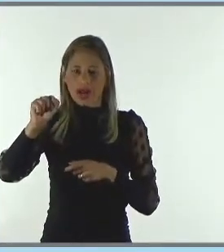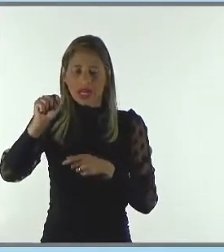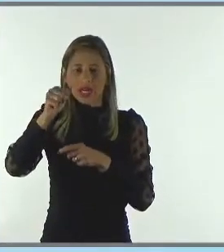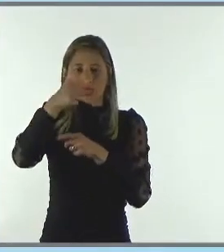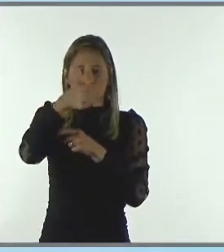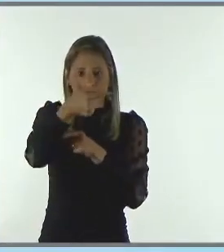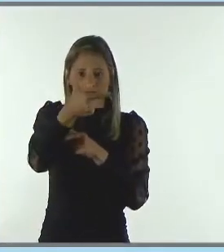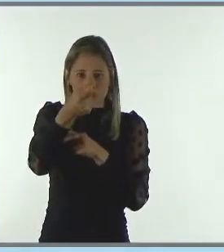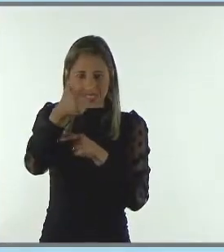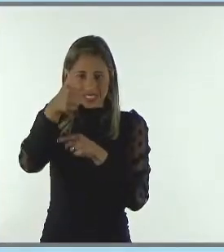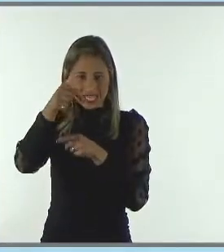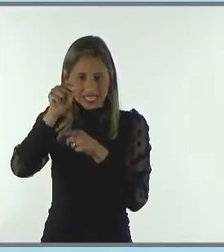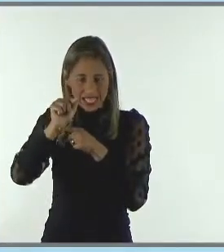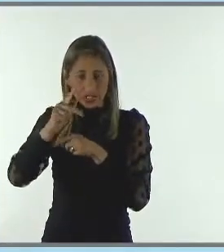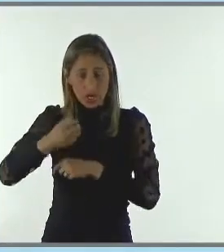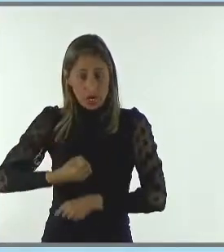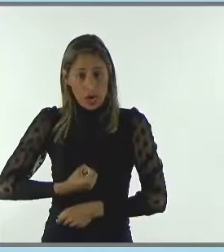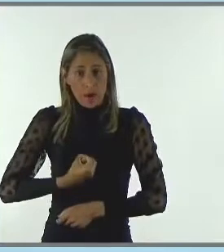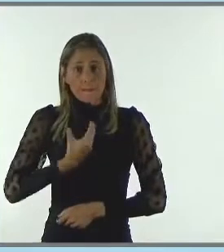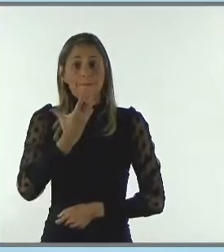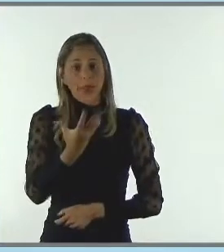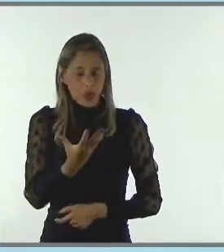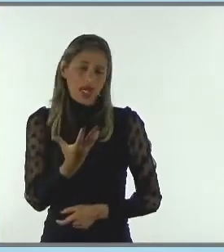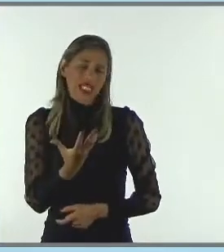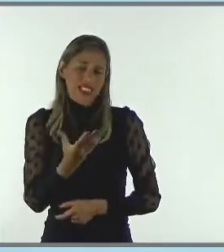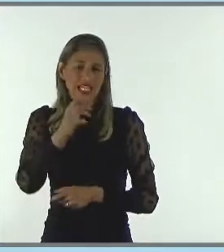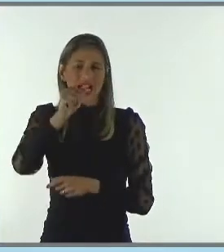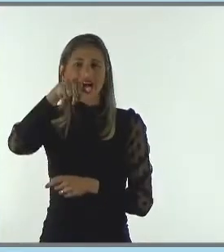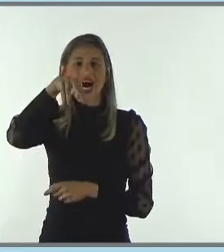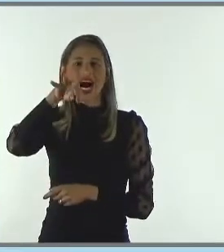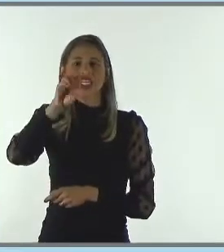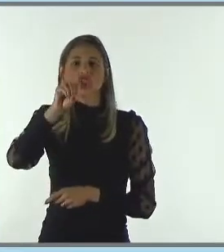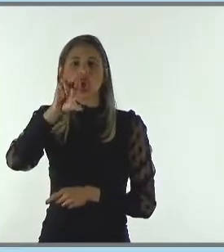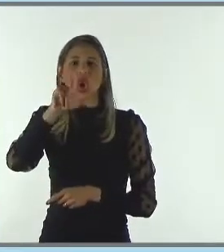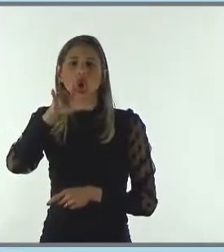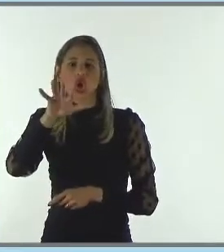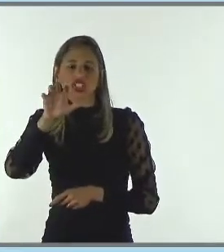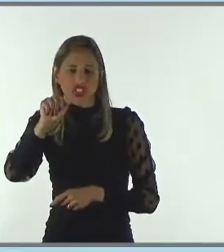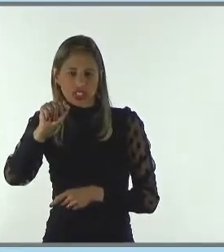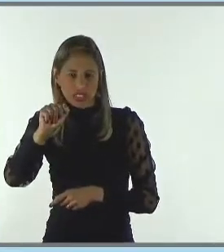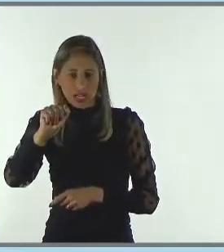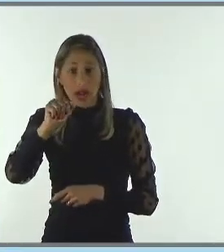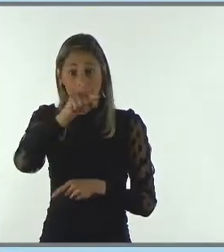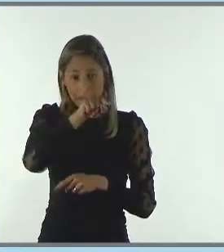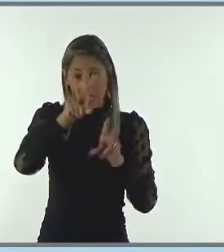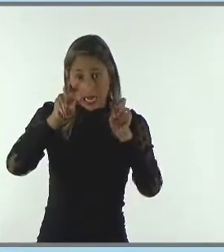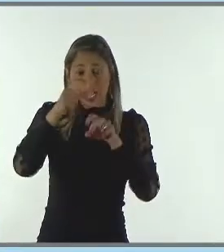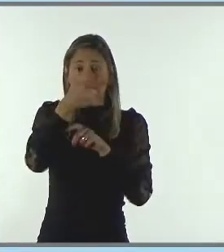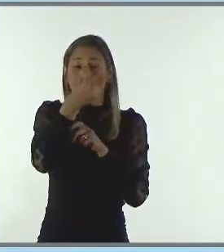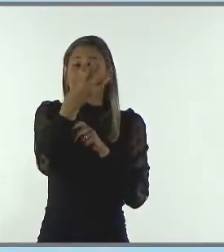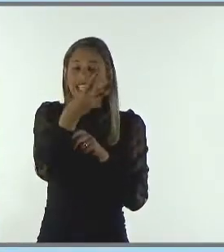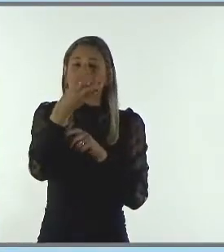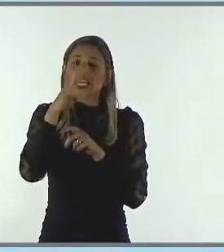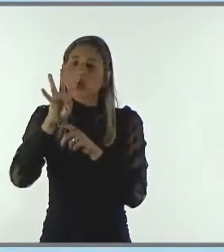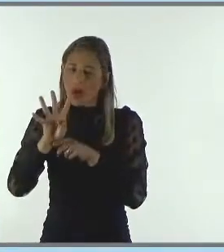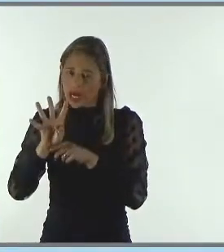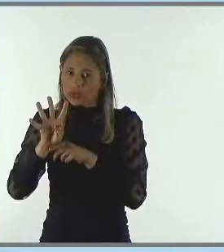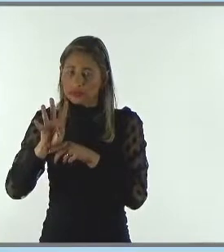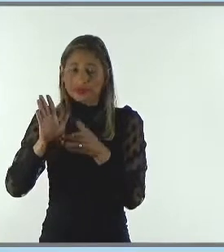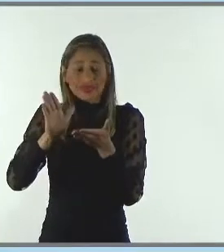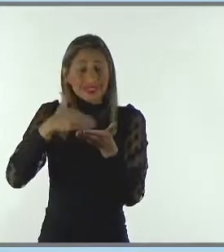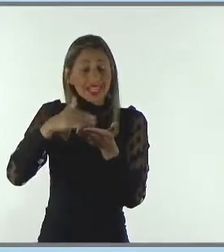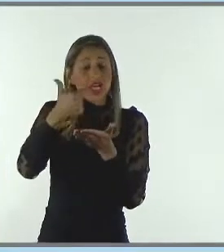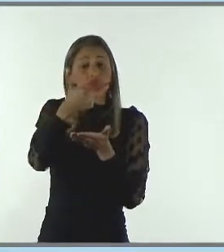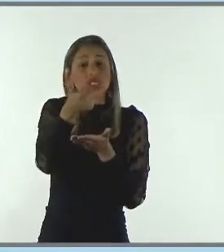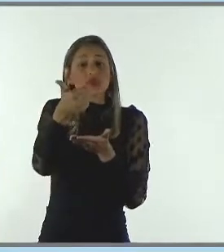2017, Poesia e Antologia, de 2015 a 2019, pela 34, que é um livro de 2019,